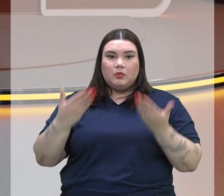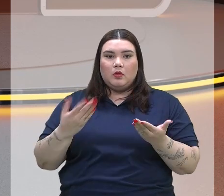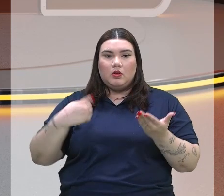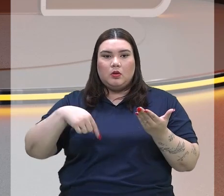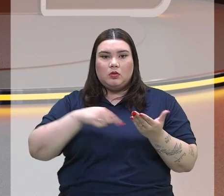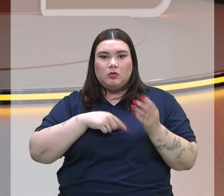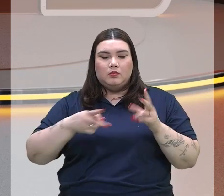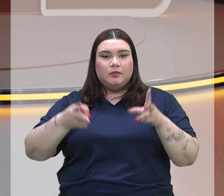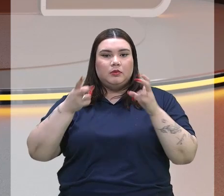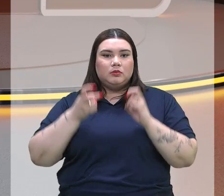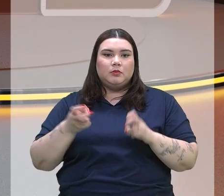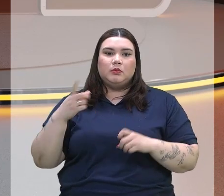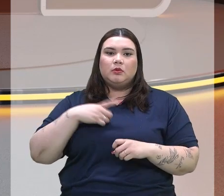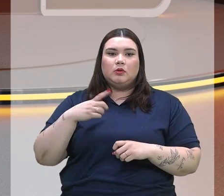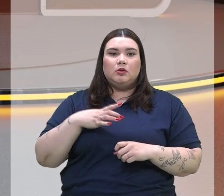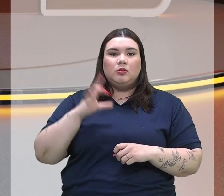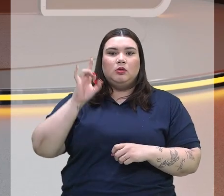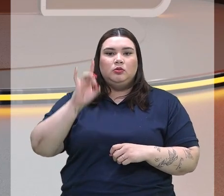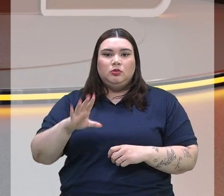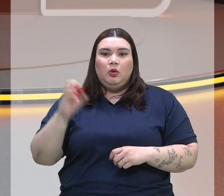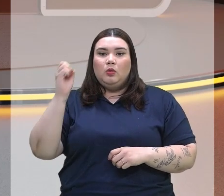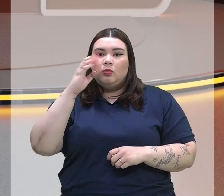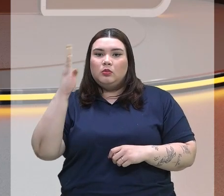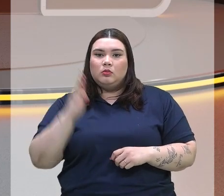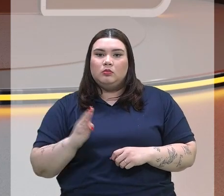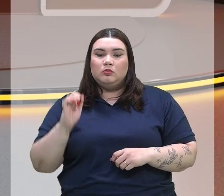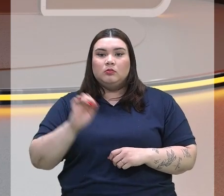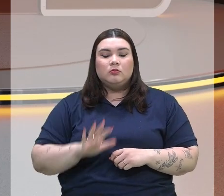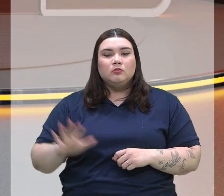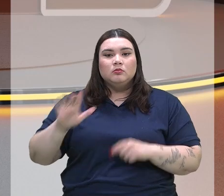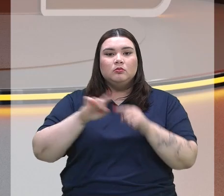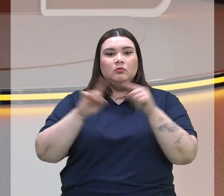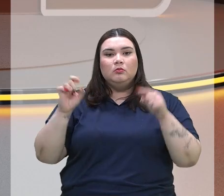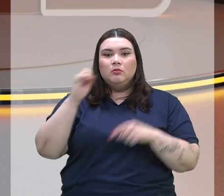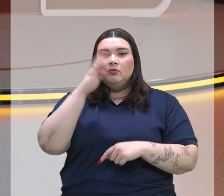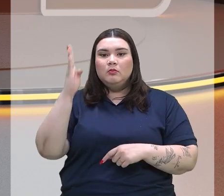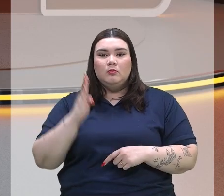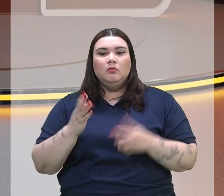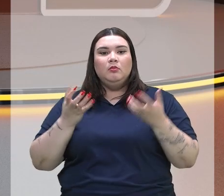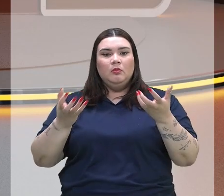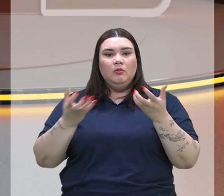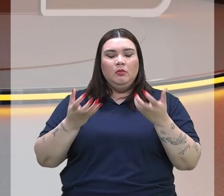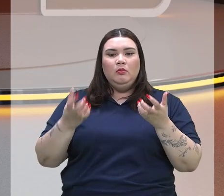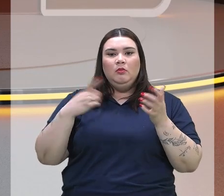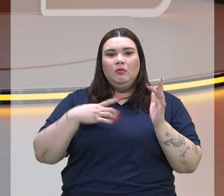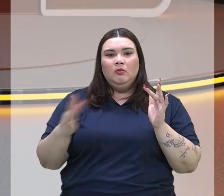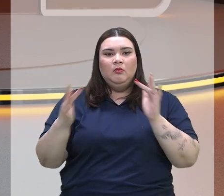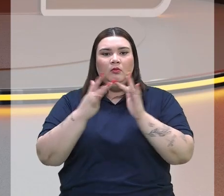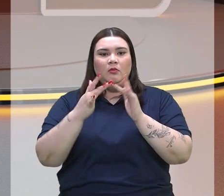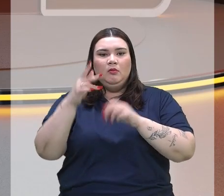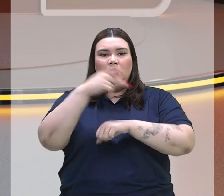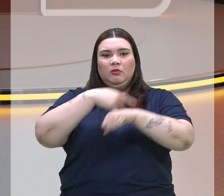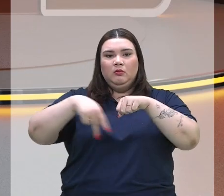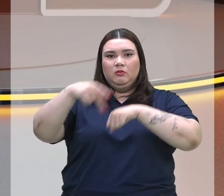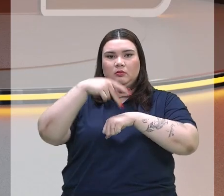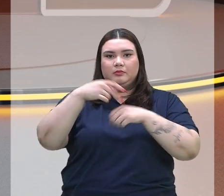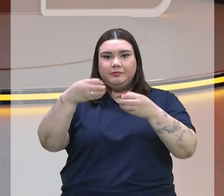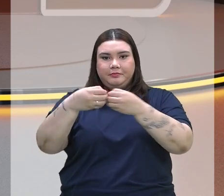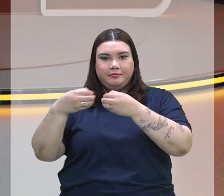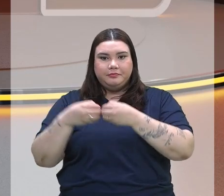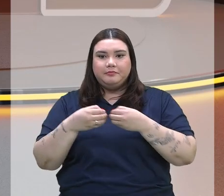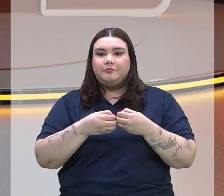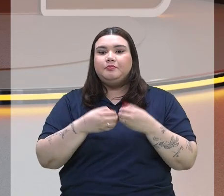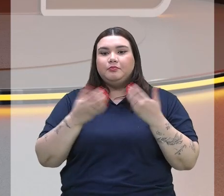verifica muito somente no litoral brasileiro, porém o Brasil, ele quer ter esse contato com os países vizinhos, então